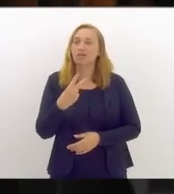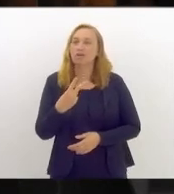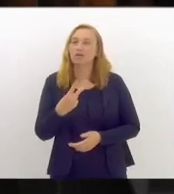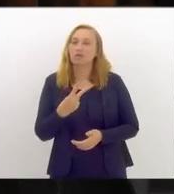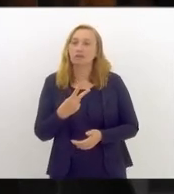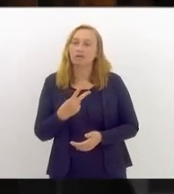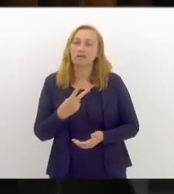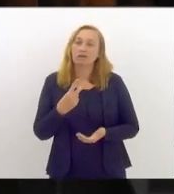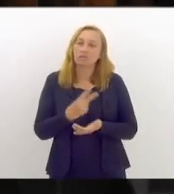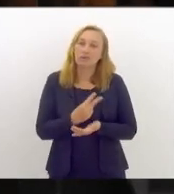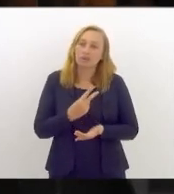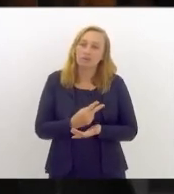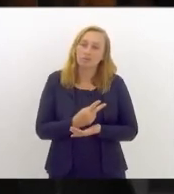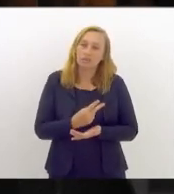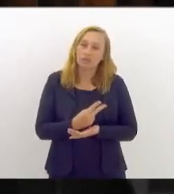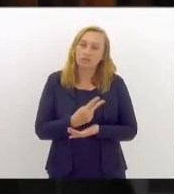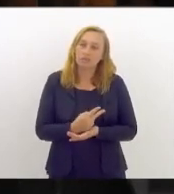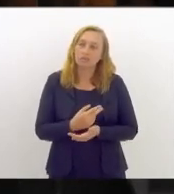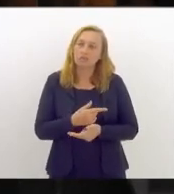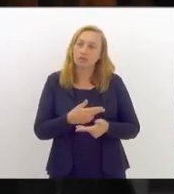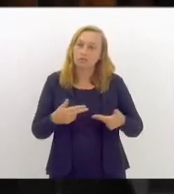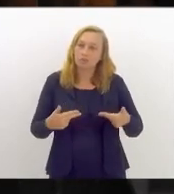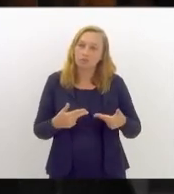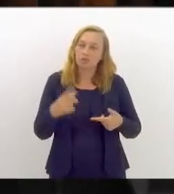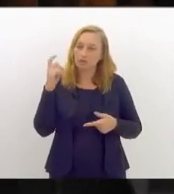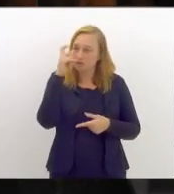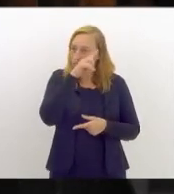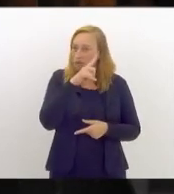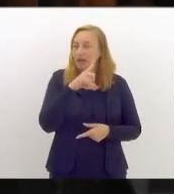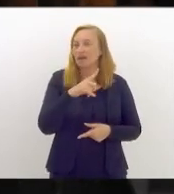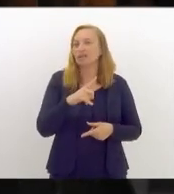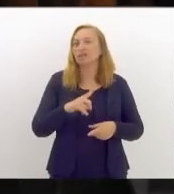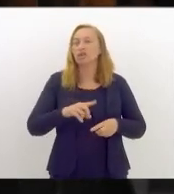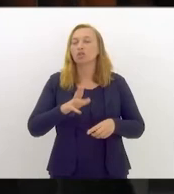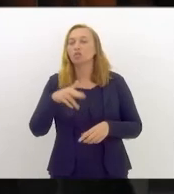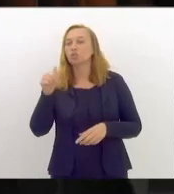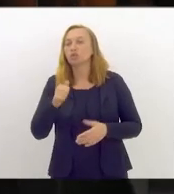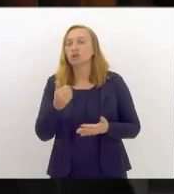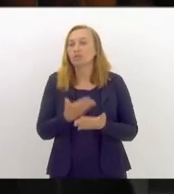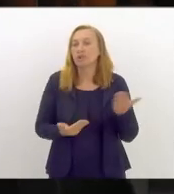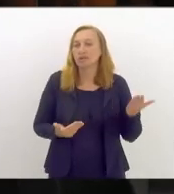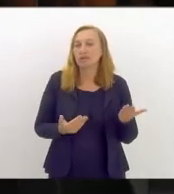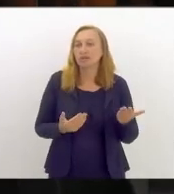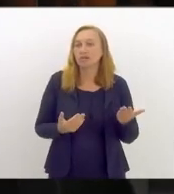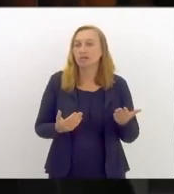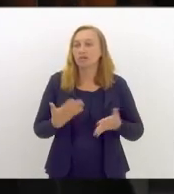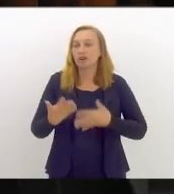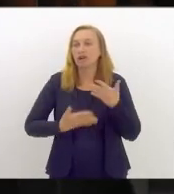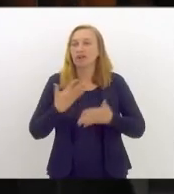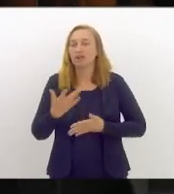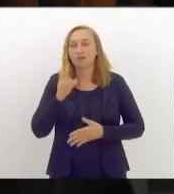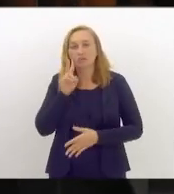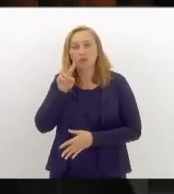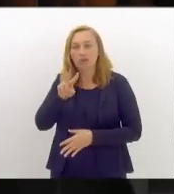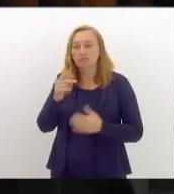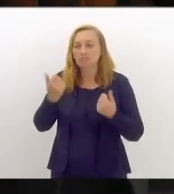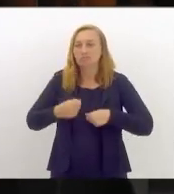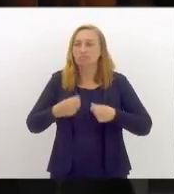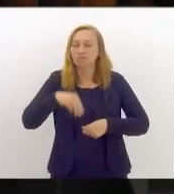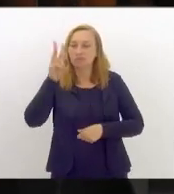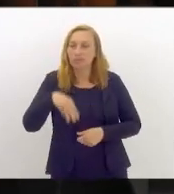apesar do mais refinado conteúdo jurídico nunca perderam a doçura no olhar de quem precisa